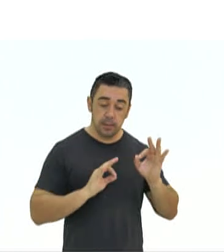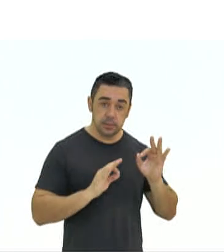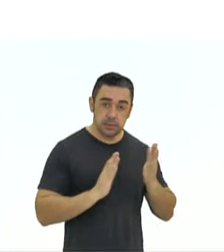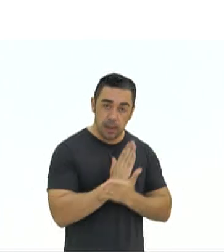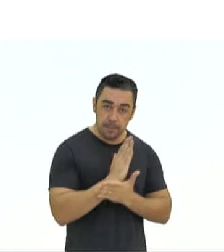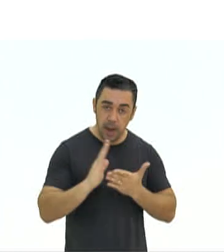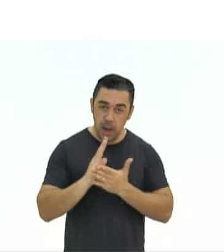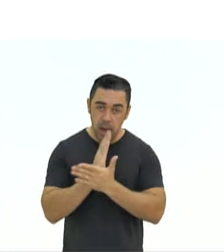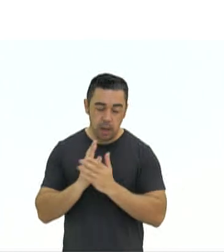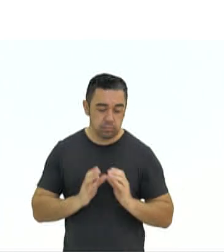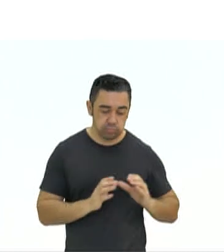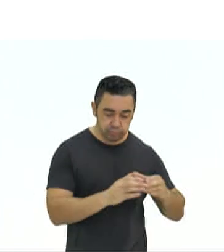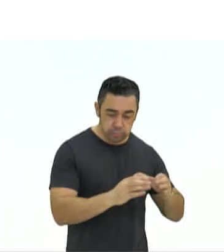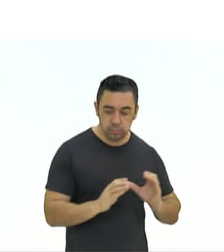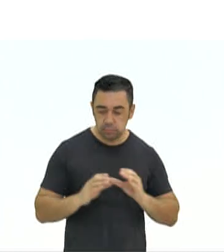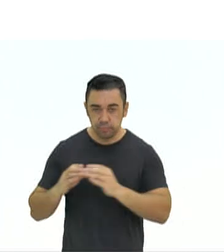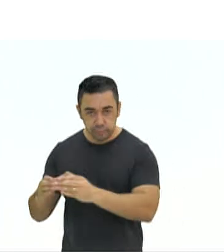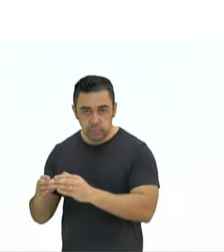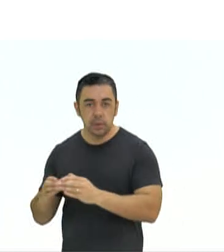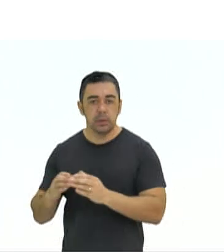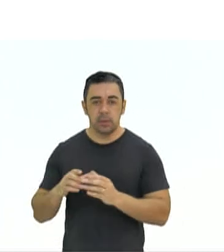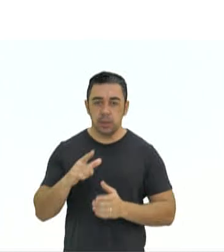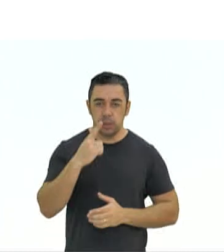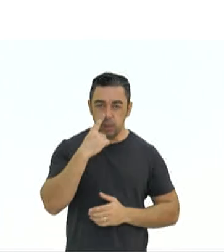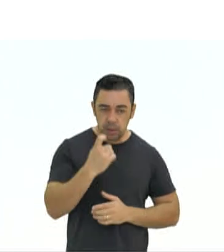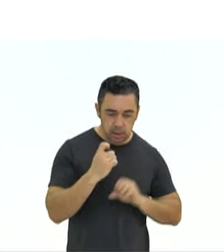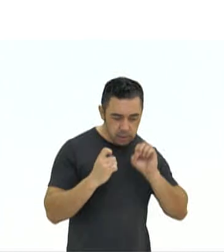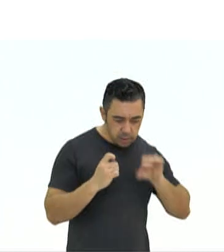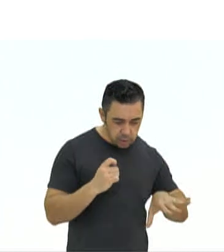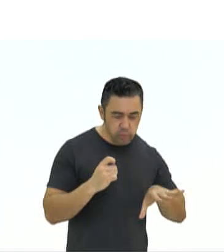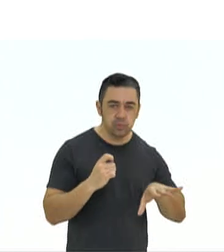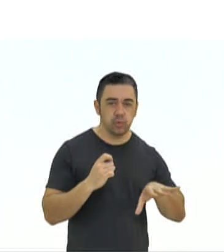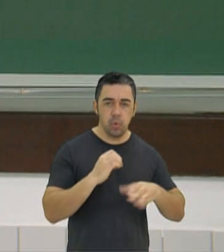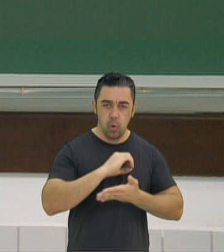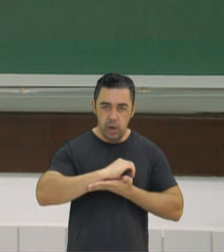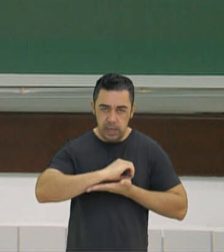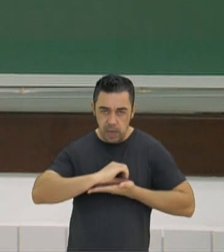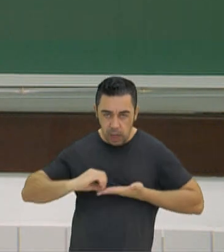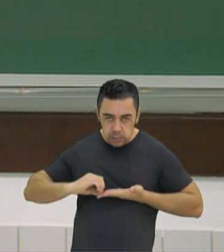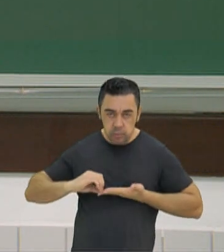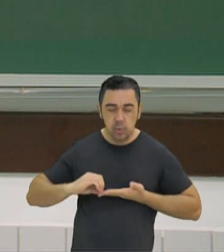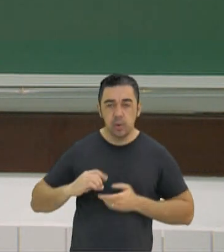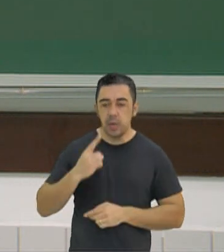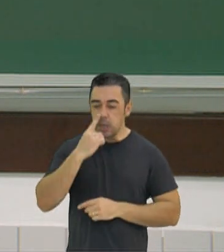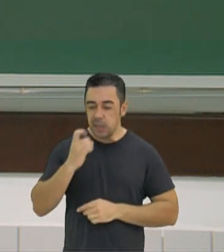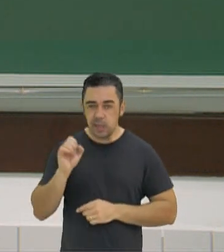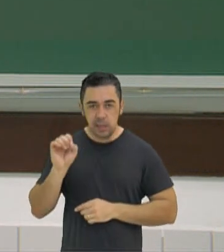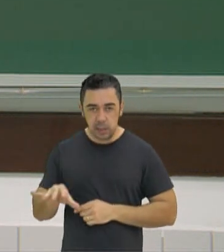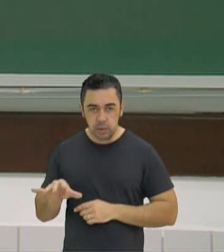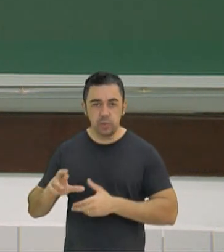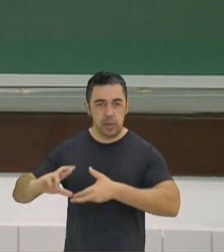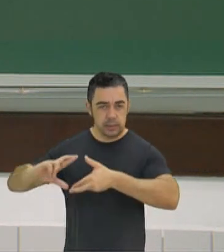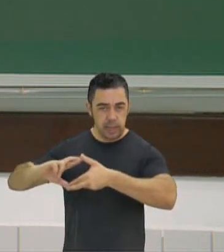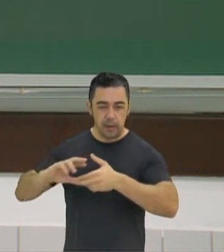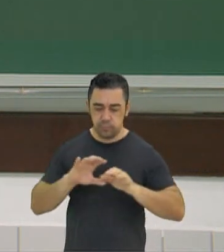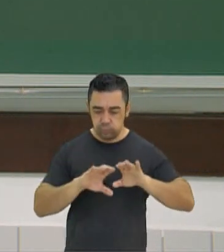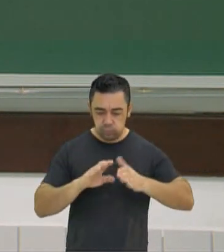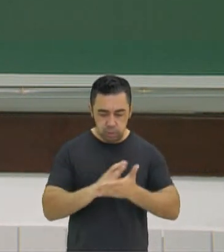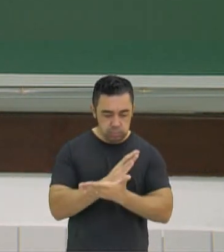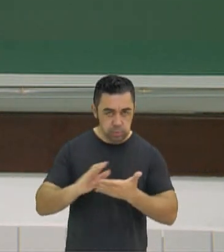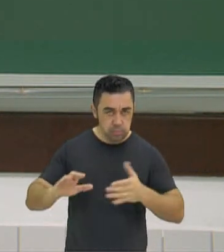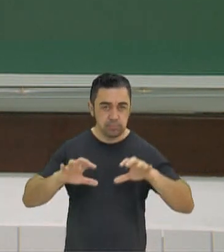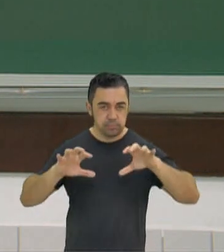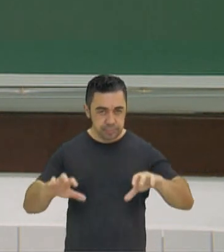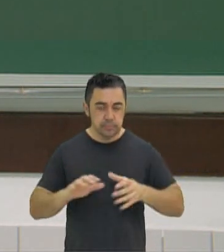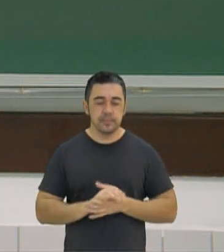isso acontece. Devemos sempre pensar não apenas no nosso local, mas de maneira geral, para que a discussão seja bem